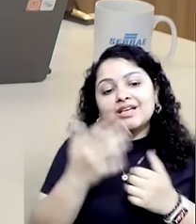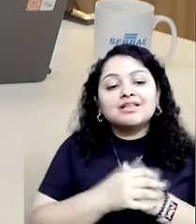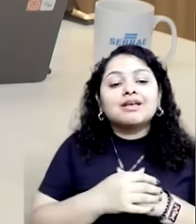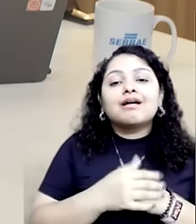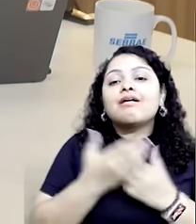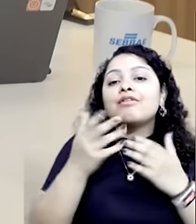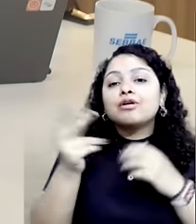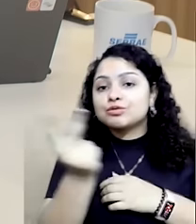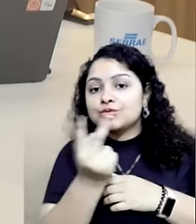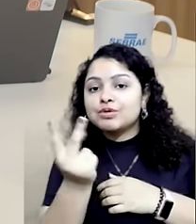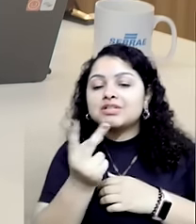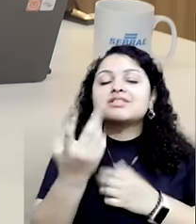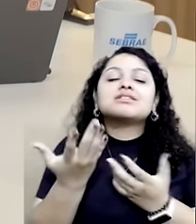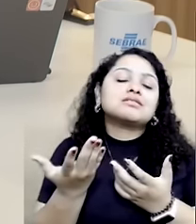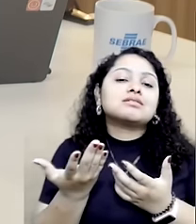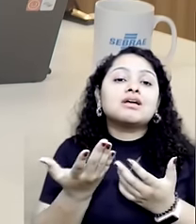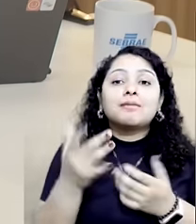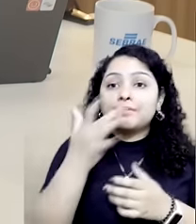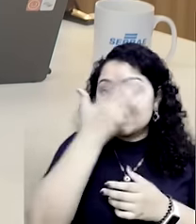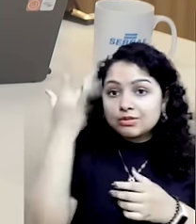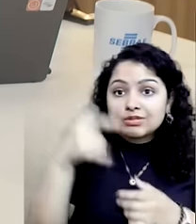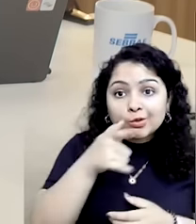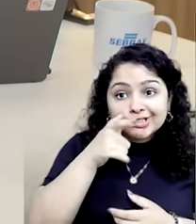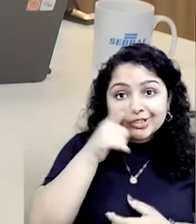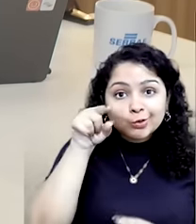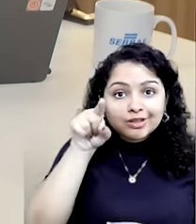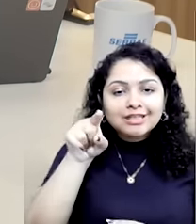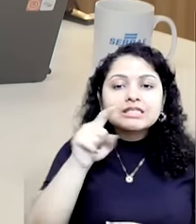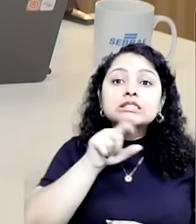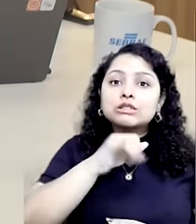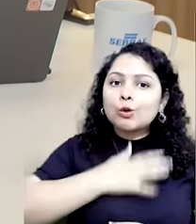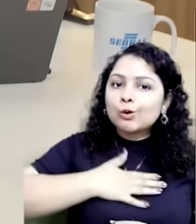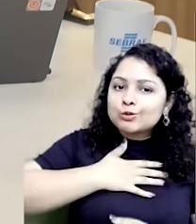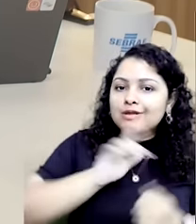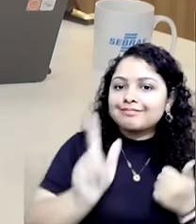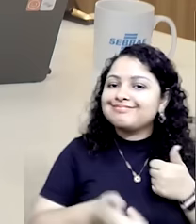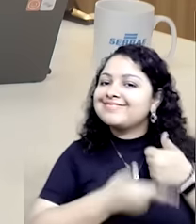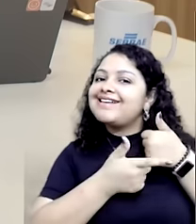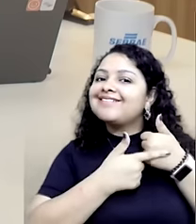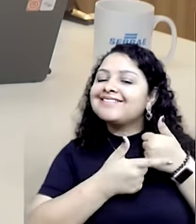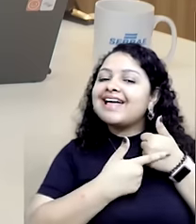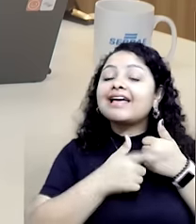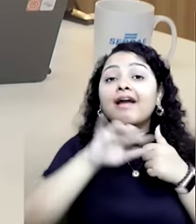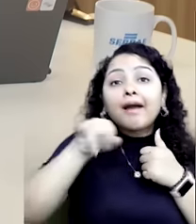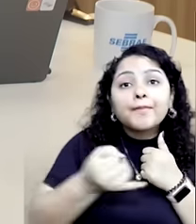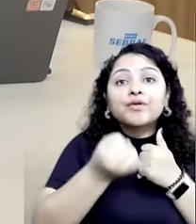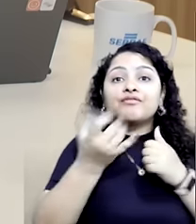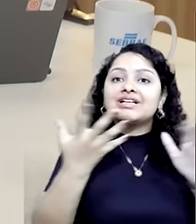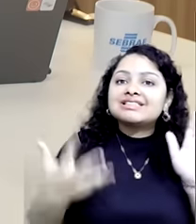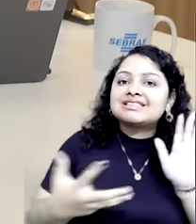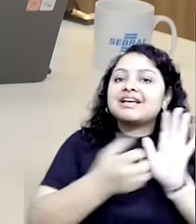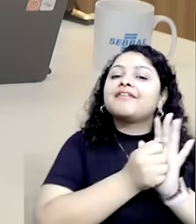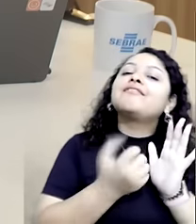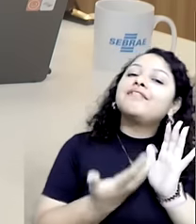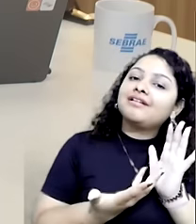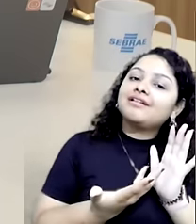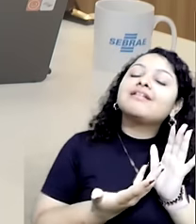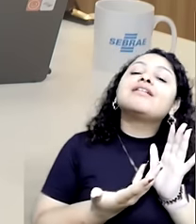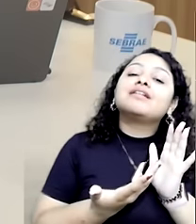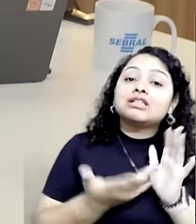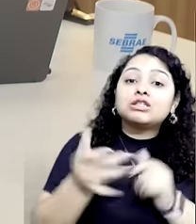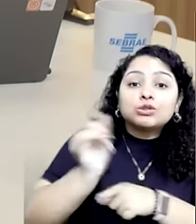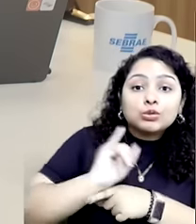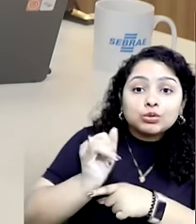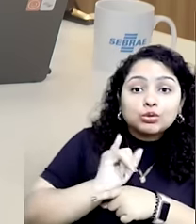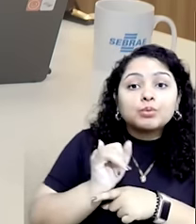deixa o like no vídeo aproveita se inscreva no nosso canal no YouTube sebrai SIP ative as notificações e se